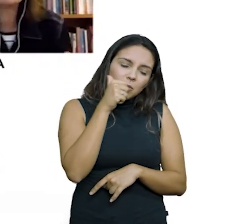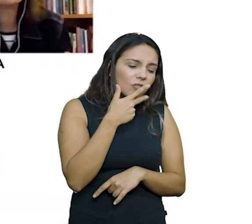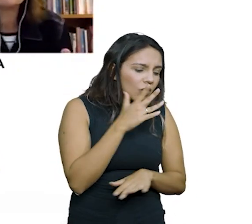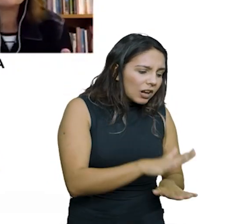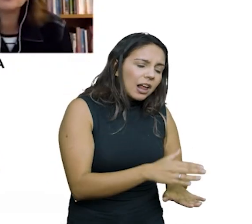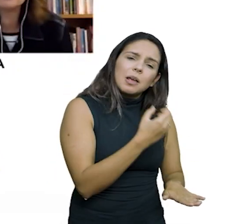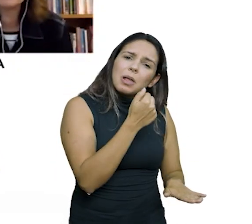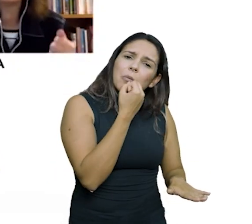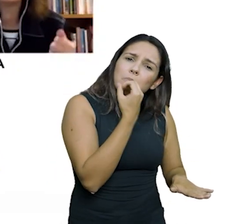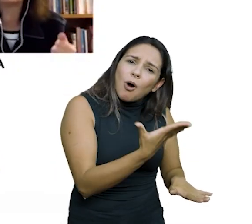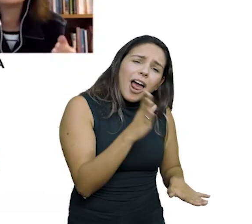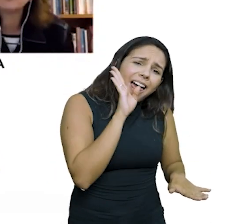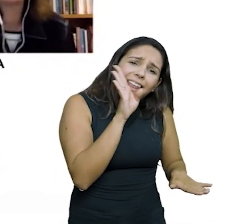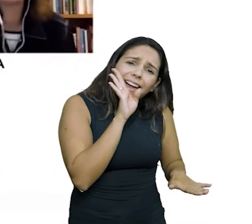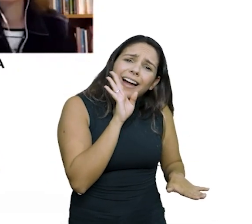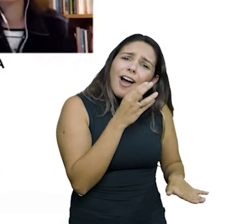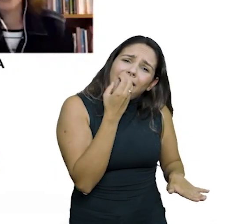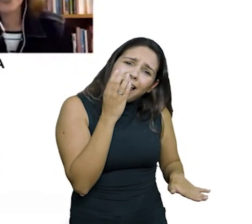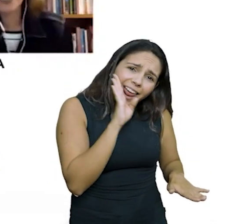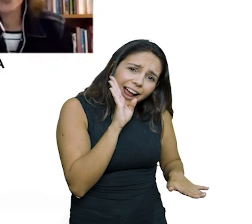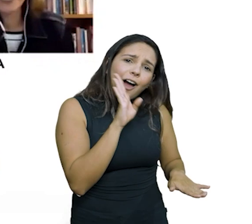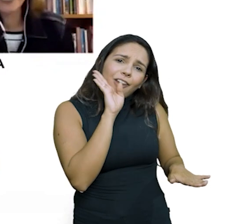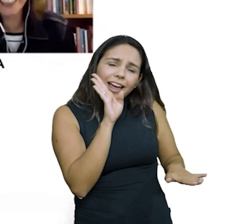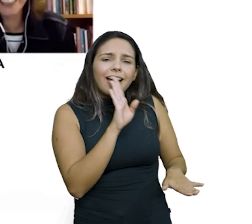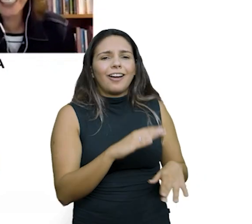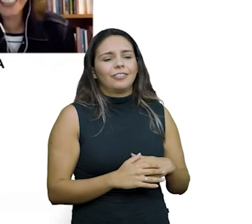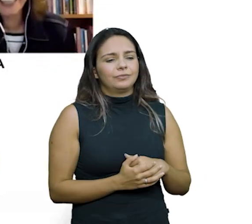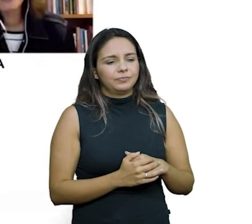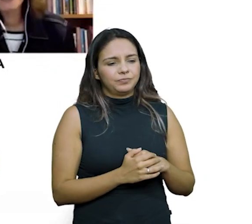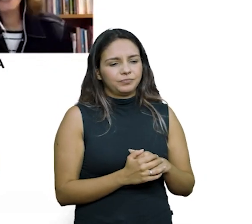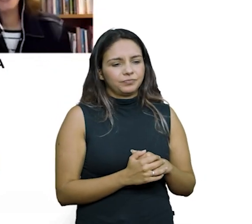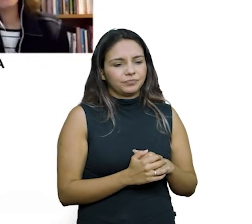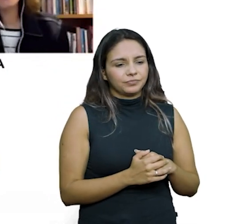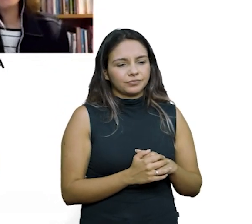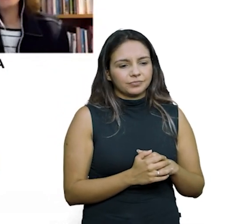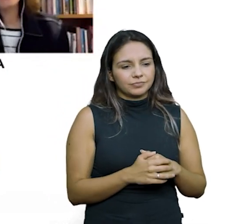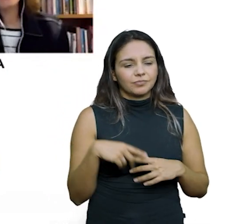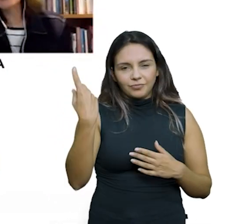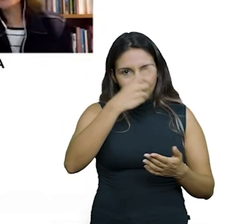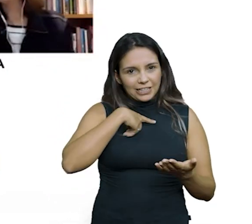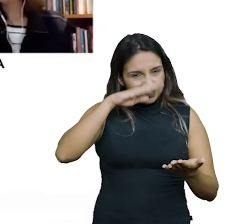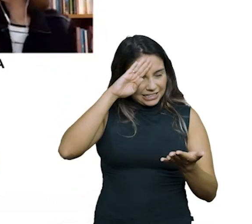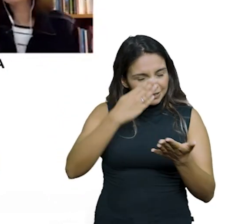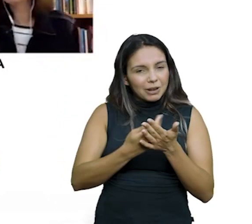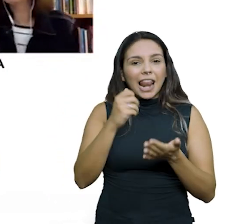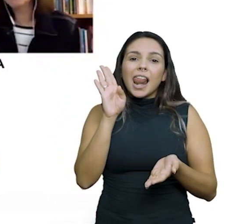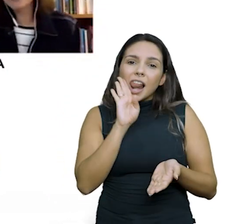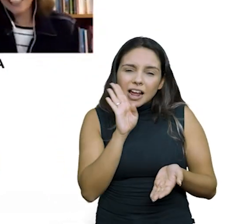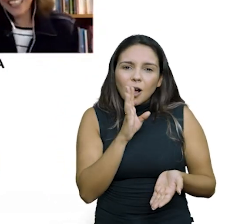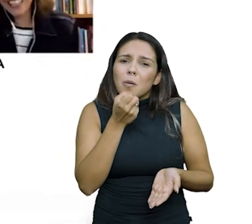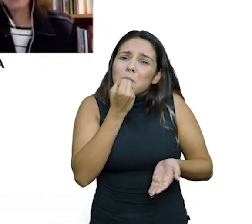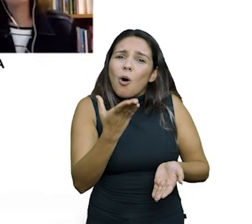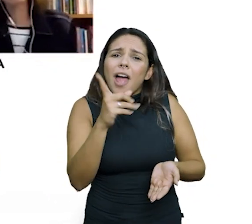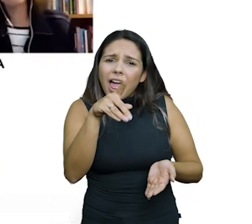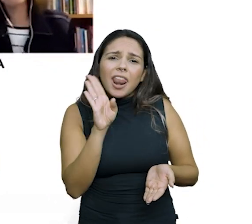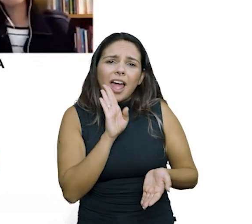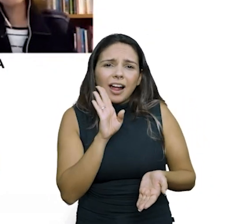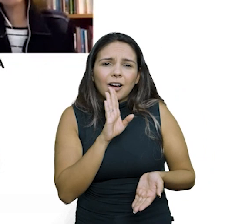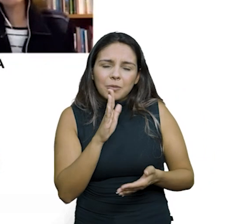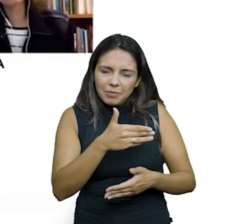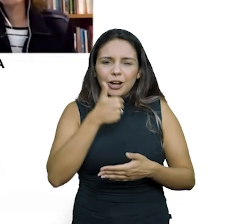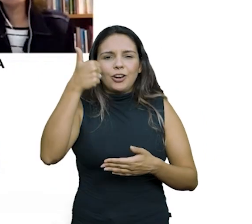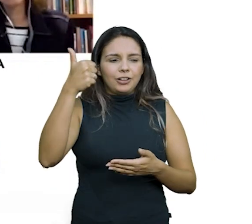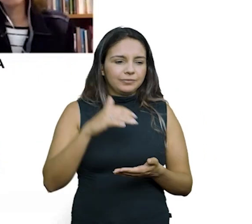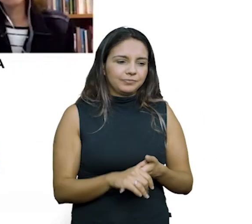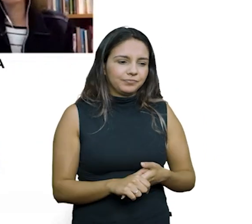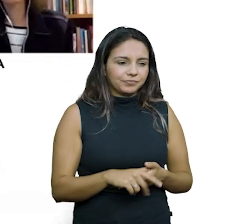filho, é legal ser legal. Né? Então, a hora que a gente acreditar que é legal ser legal,